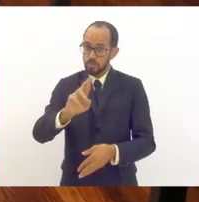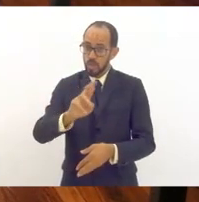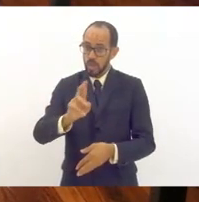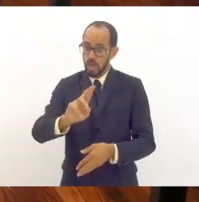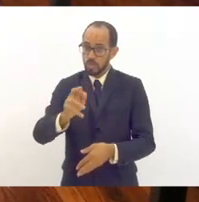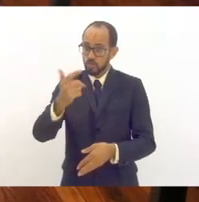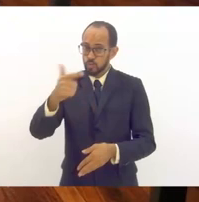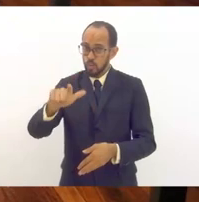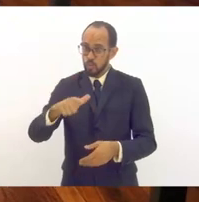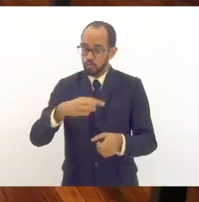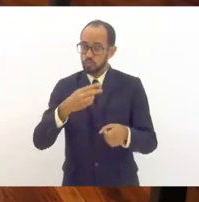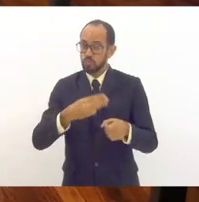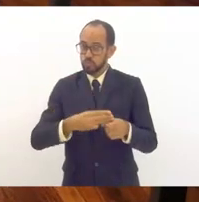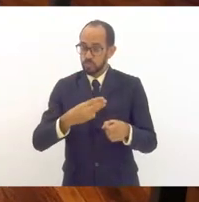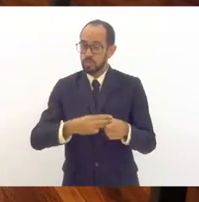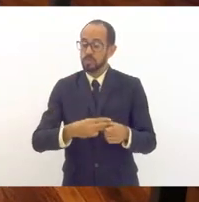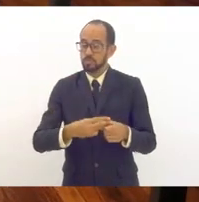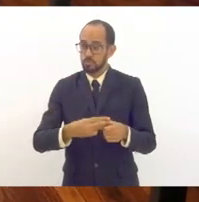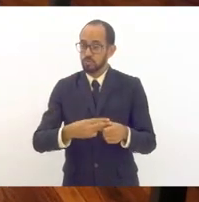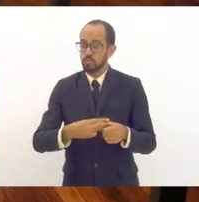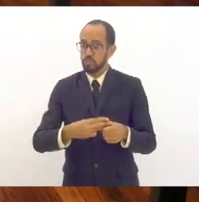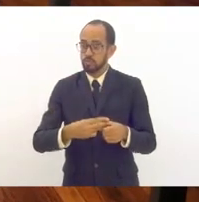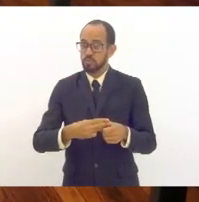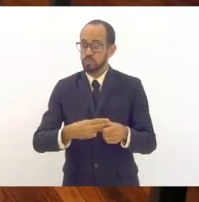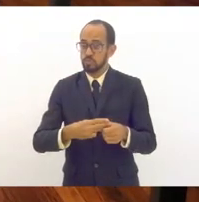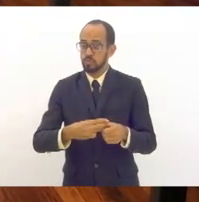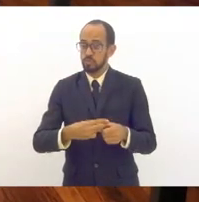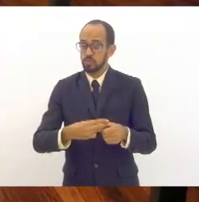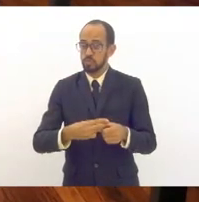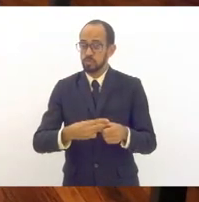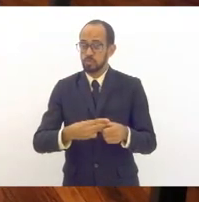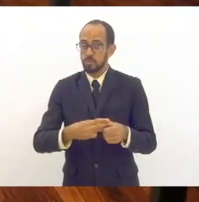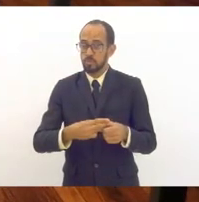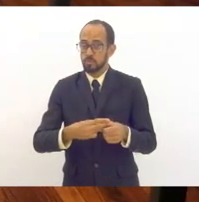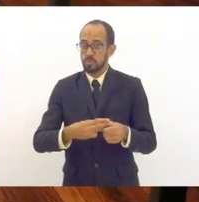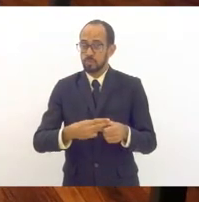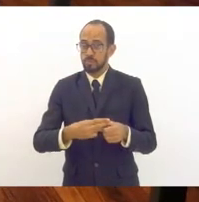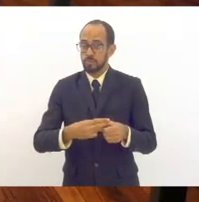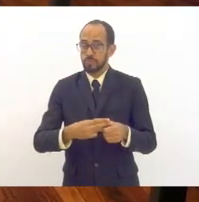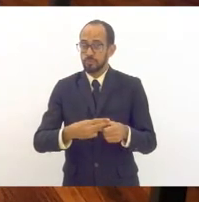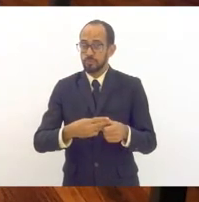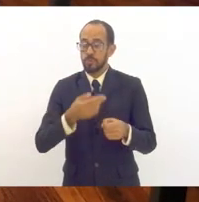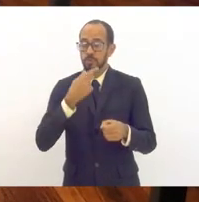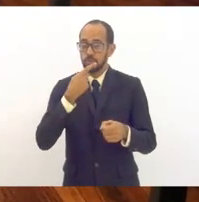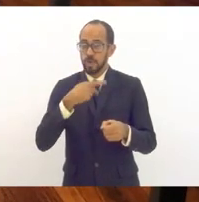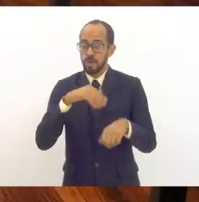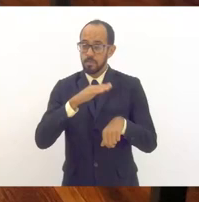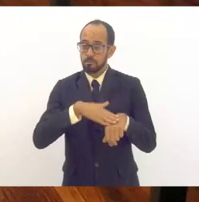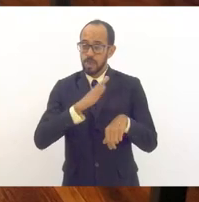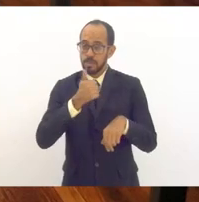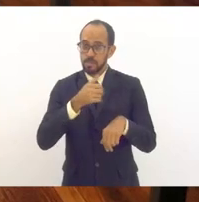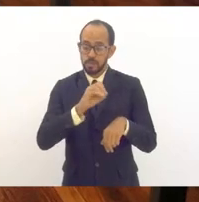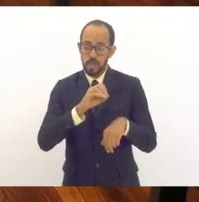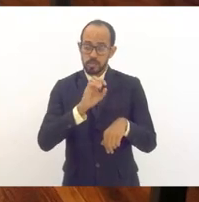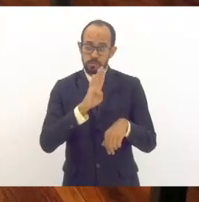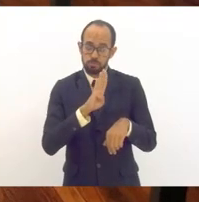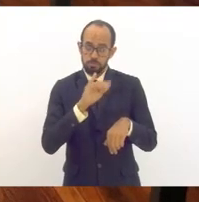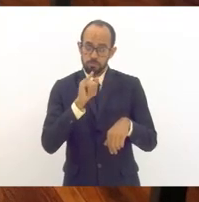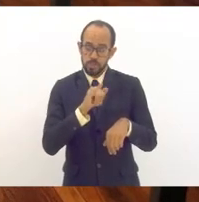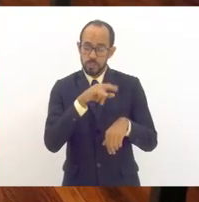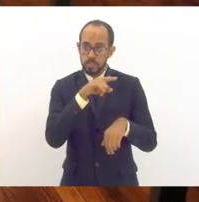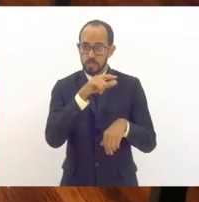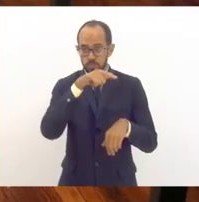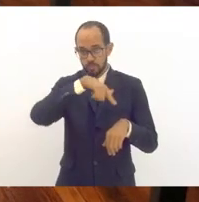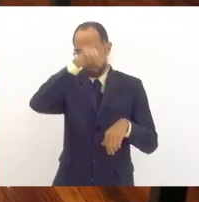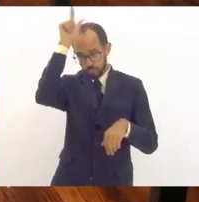outros municípios fora eu falo que é mais de 10 bilhões porque se nós compararmos o mês de